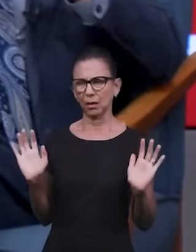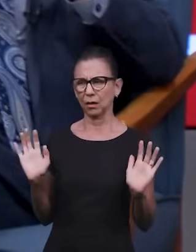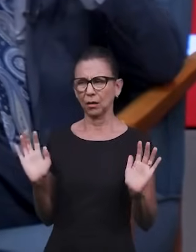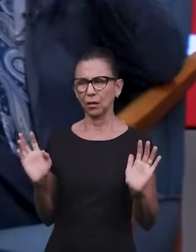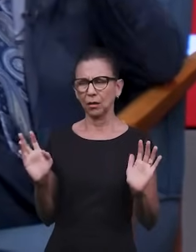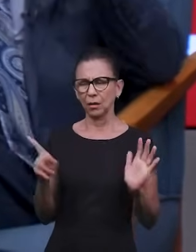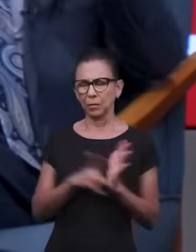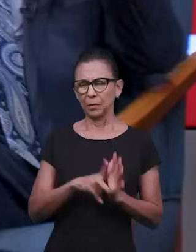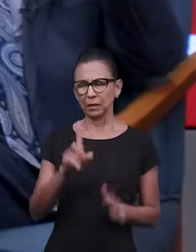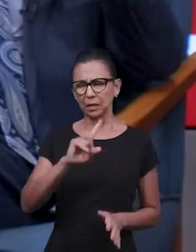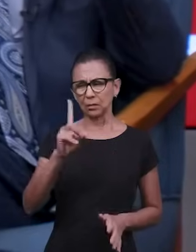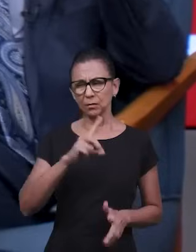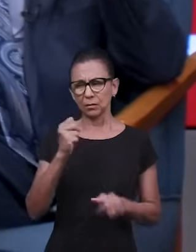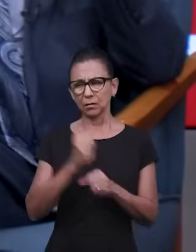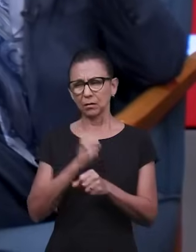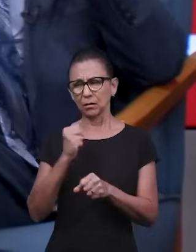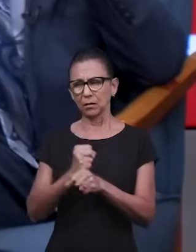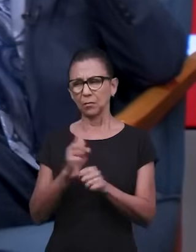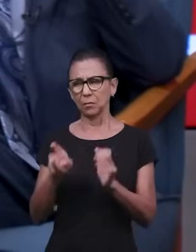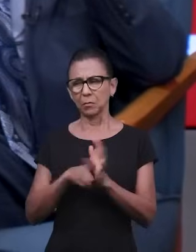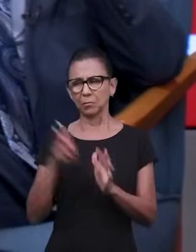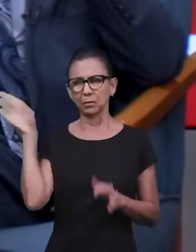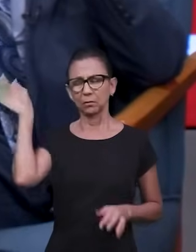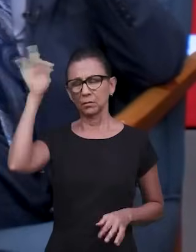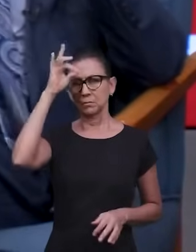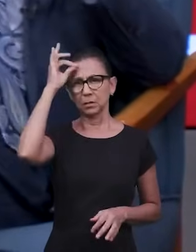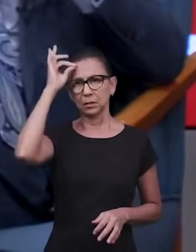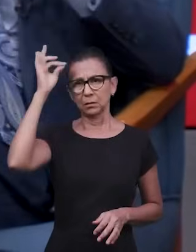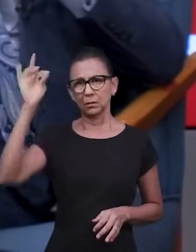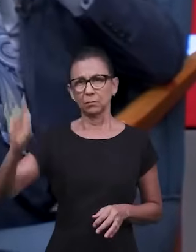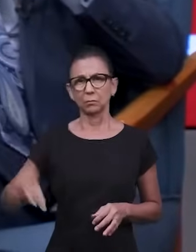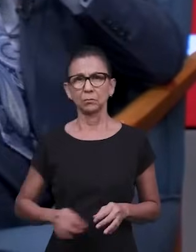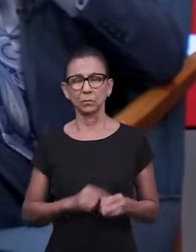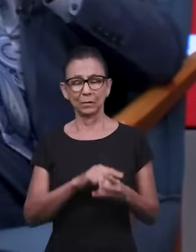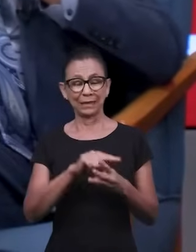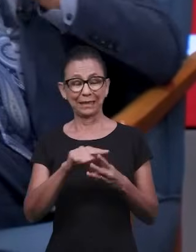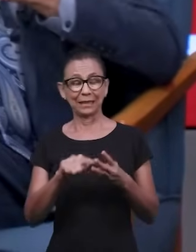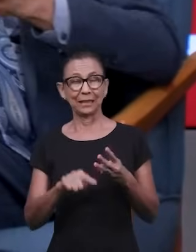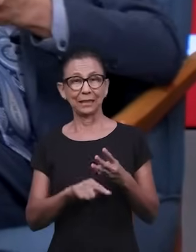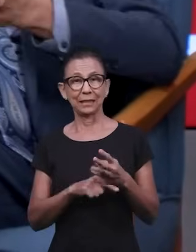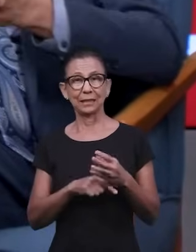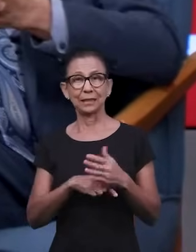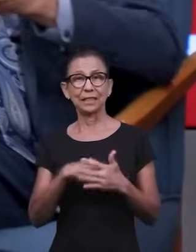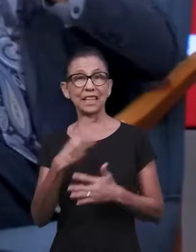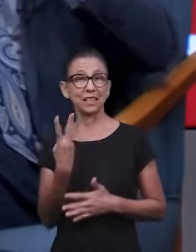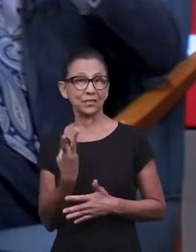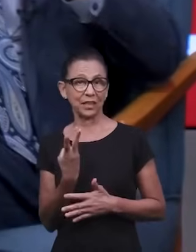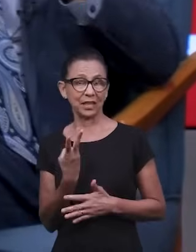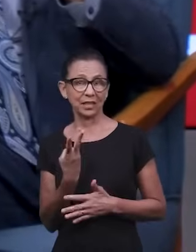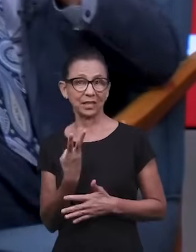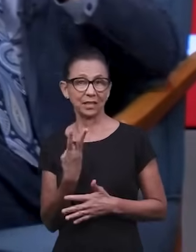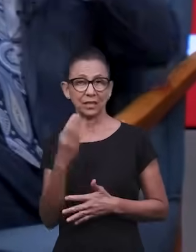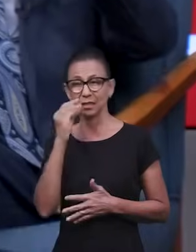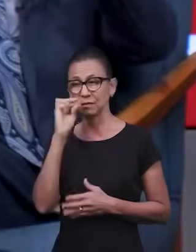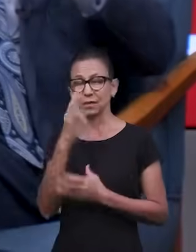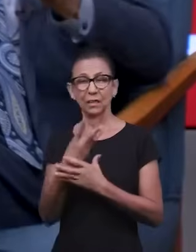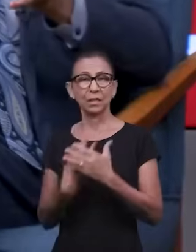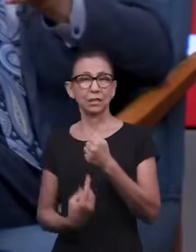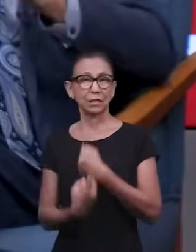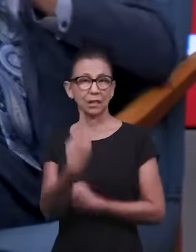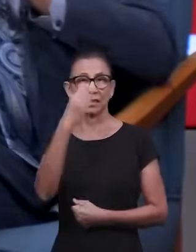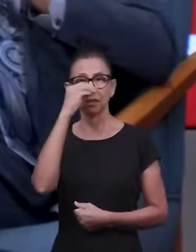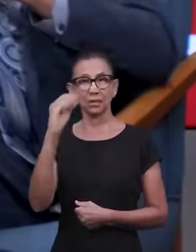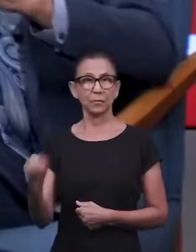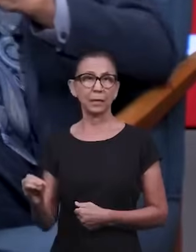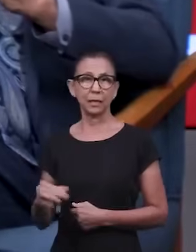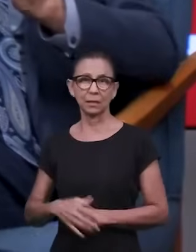da obra do Espírito Então nega três vezes quando então ele nega Trindade Ele nega o projeto